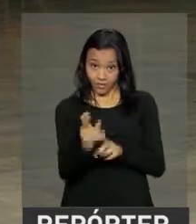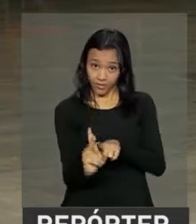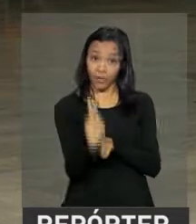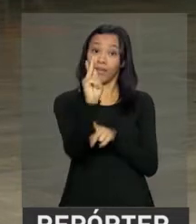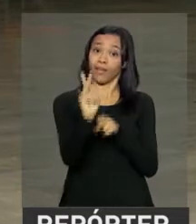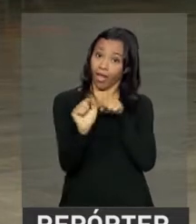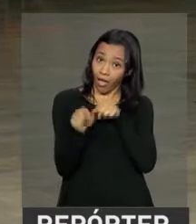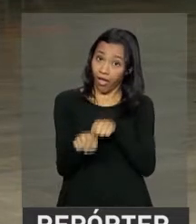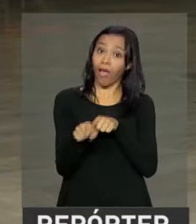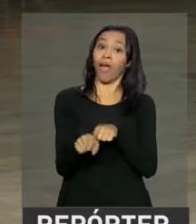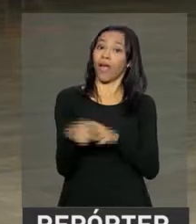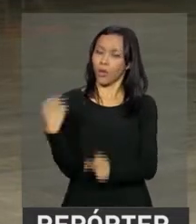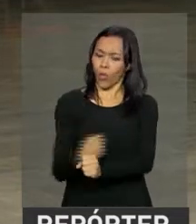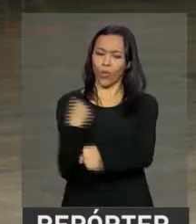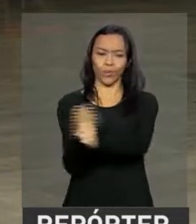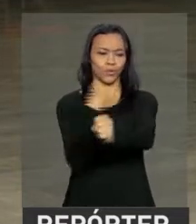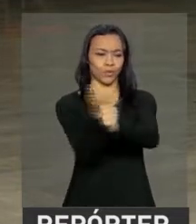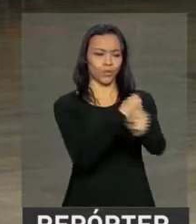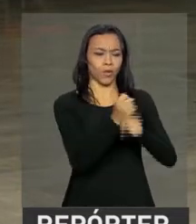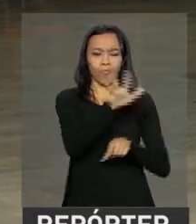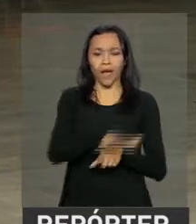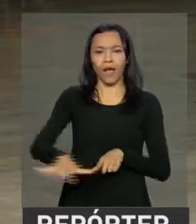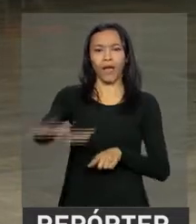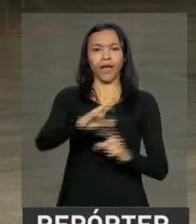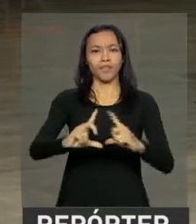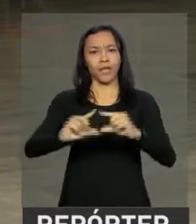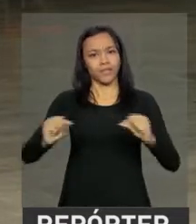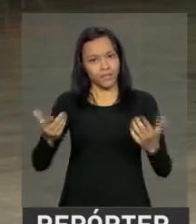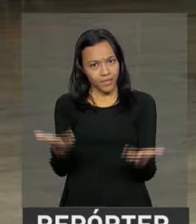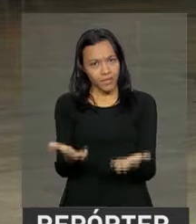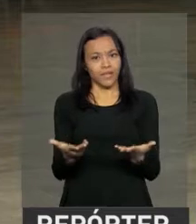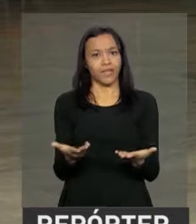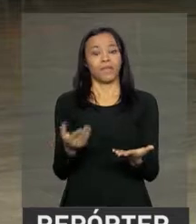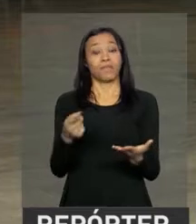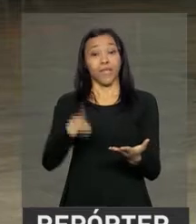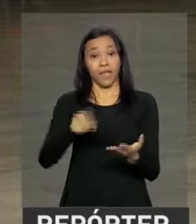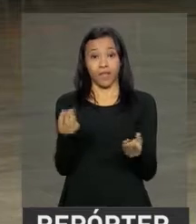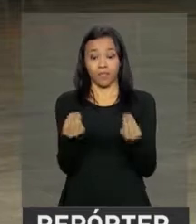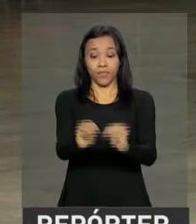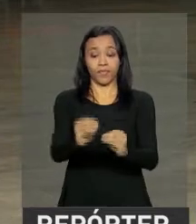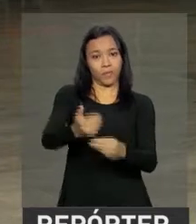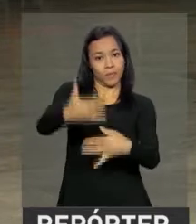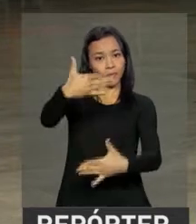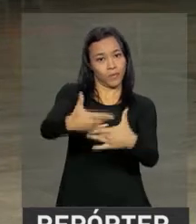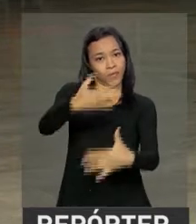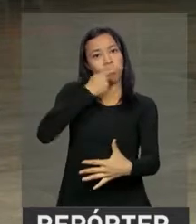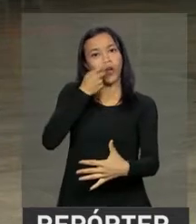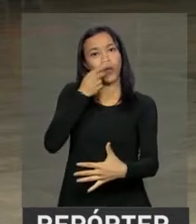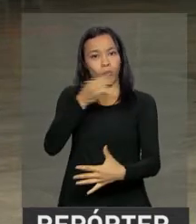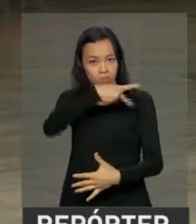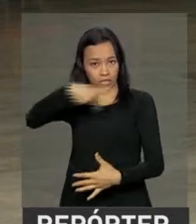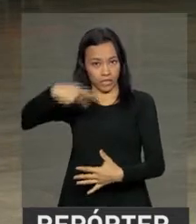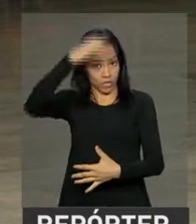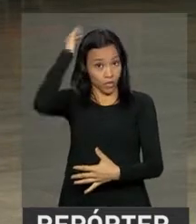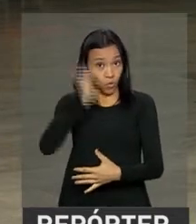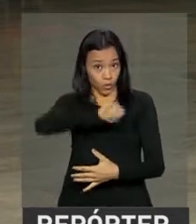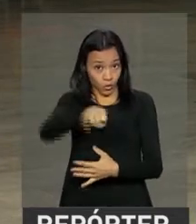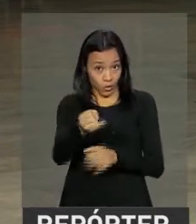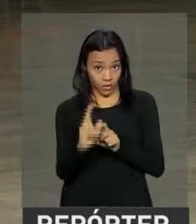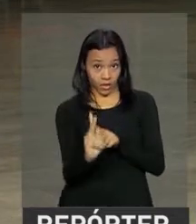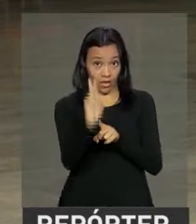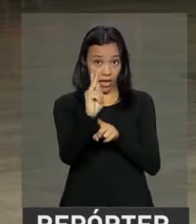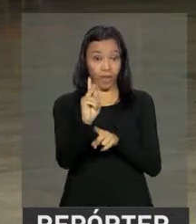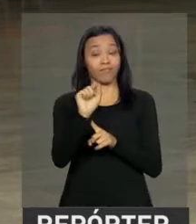Kubitschek, responsável pela construção de Brasília. Na mensagem na rede social, Temer afirma que JK foi levado